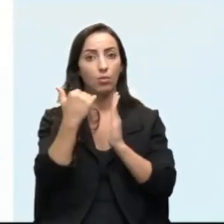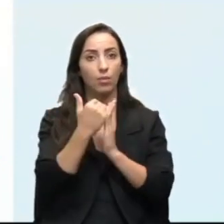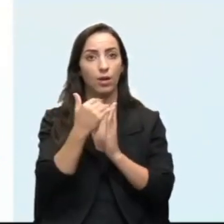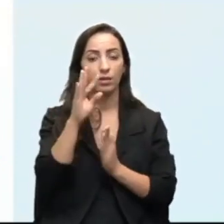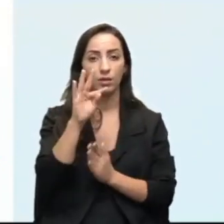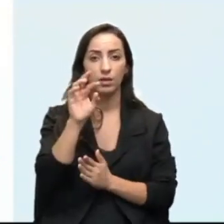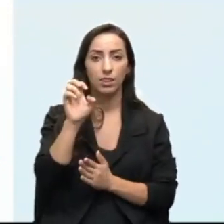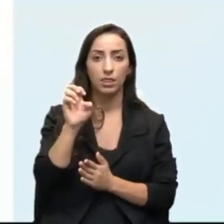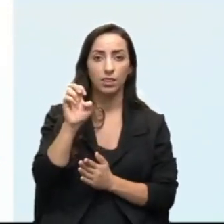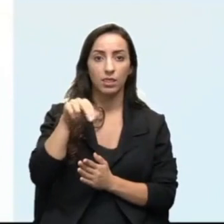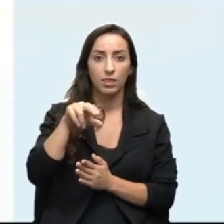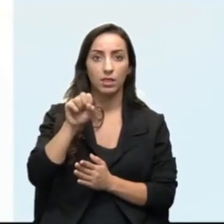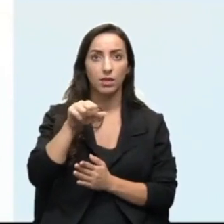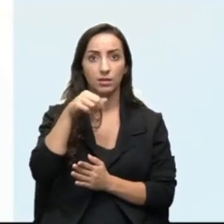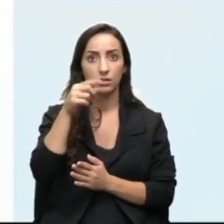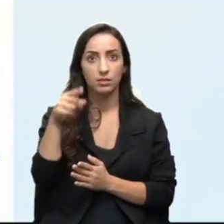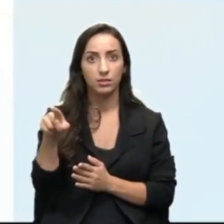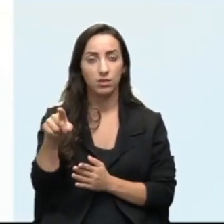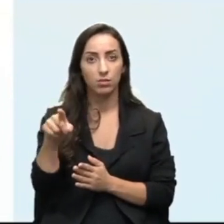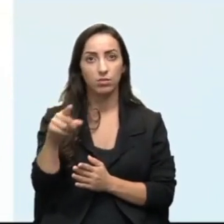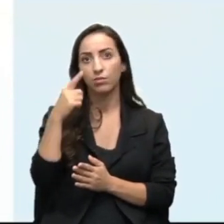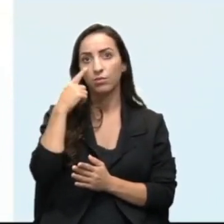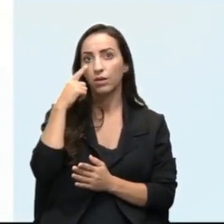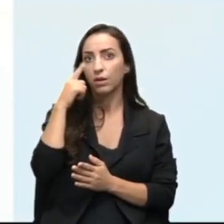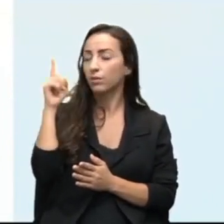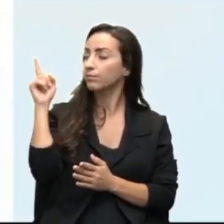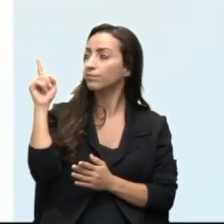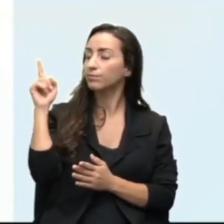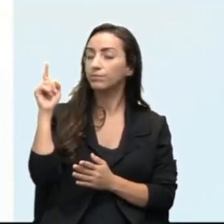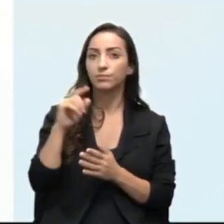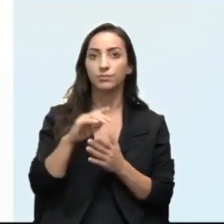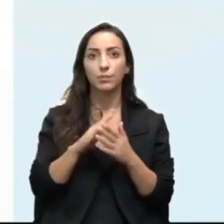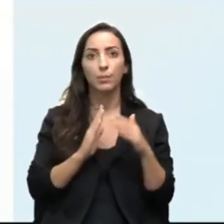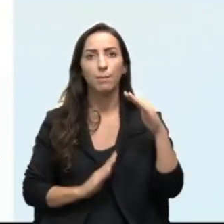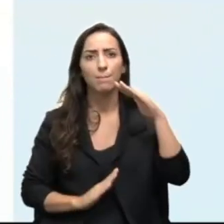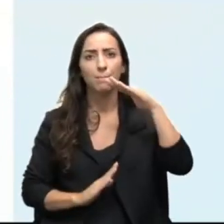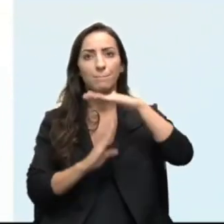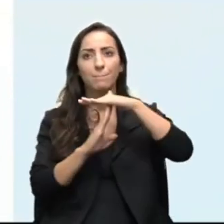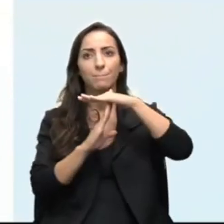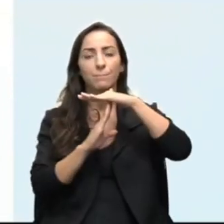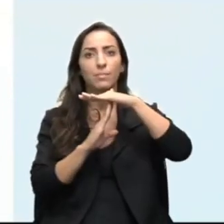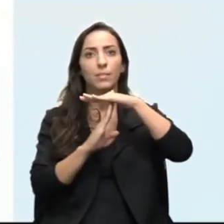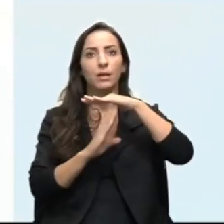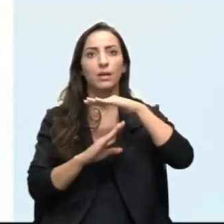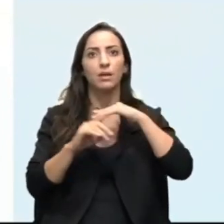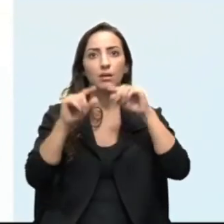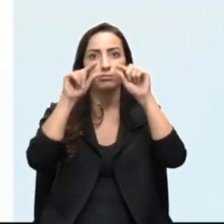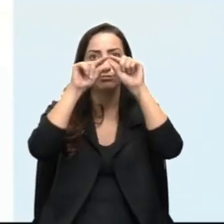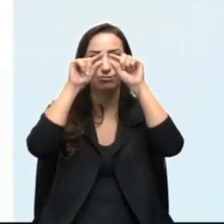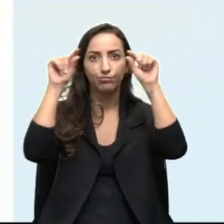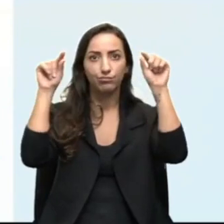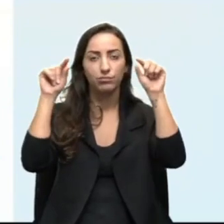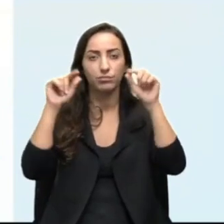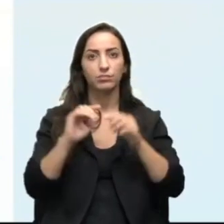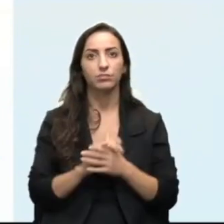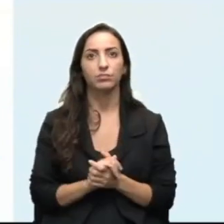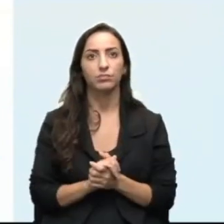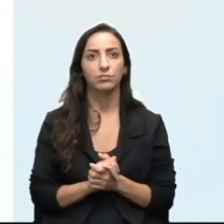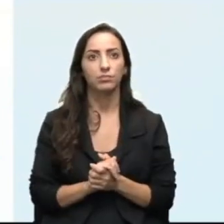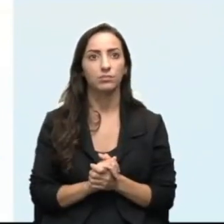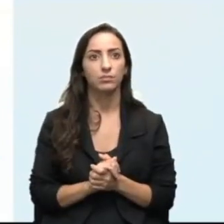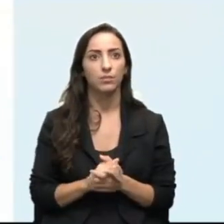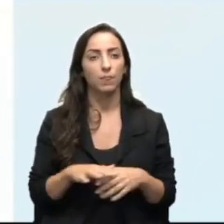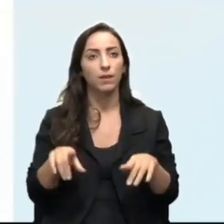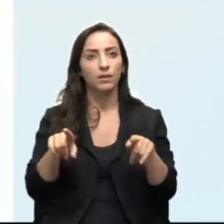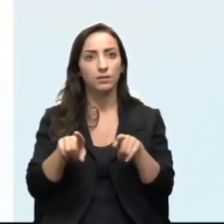de compressão. A gente vê por esse desenho que a tensão de compressão máxima se dá na face superior. E da